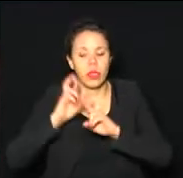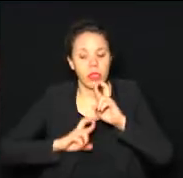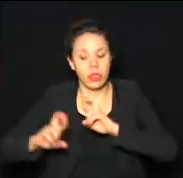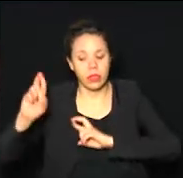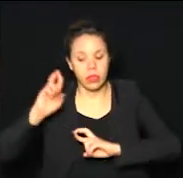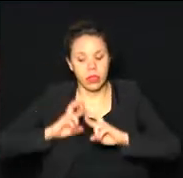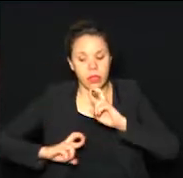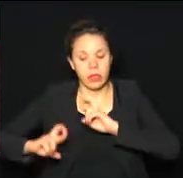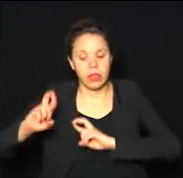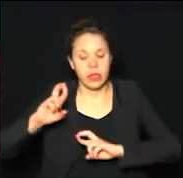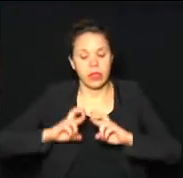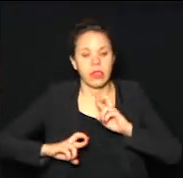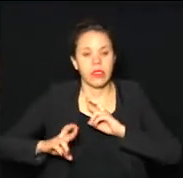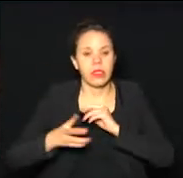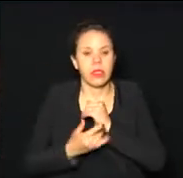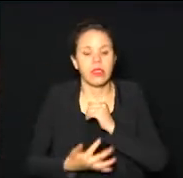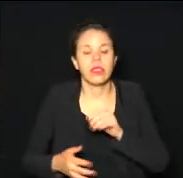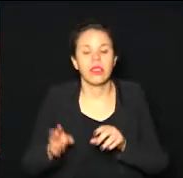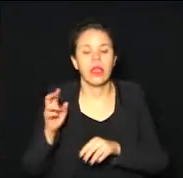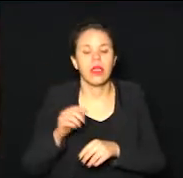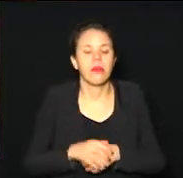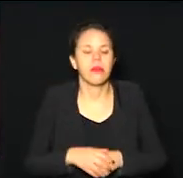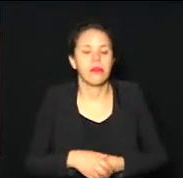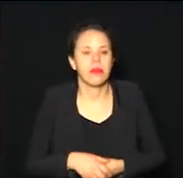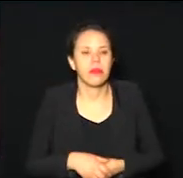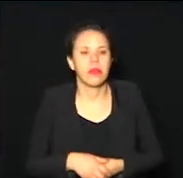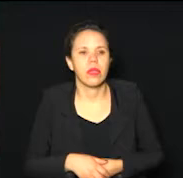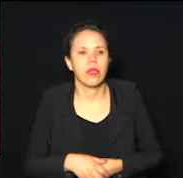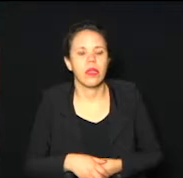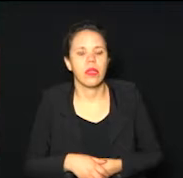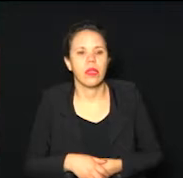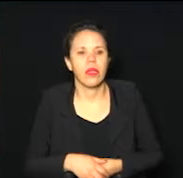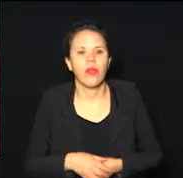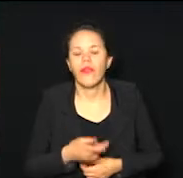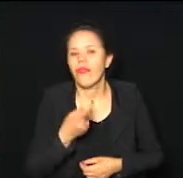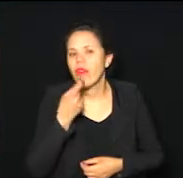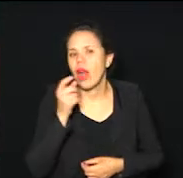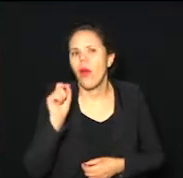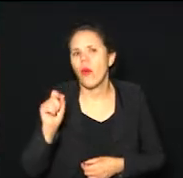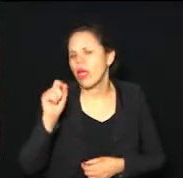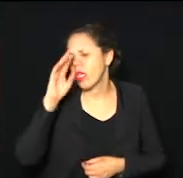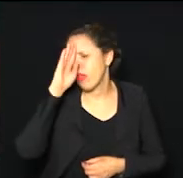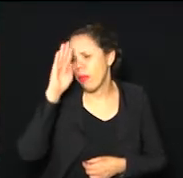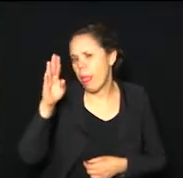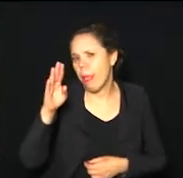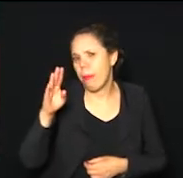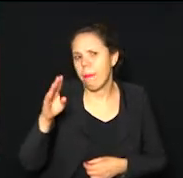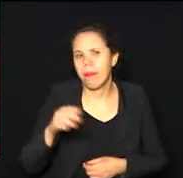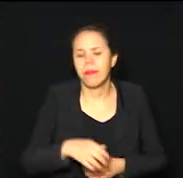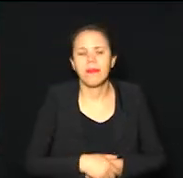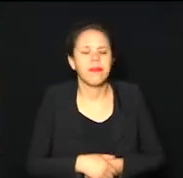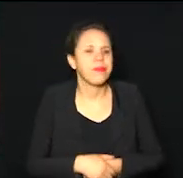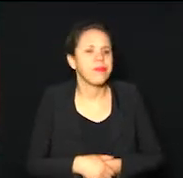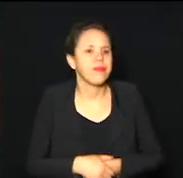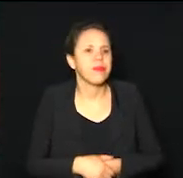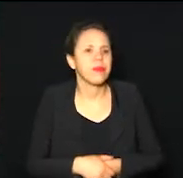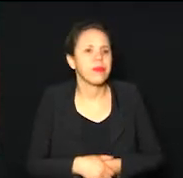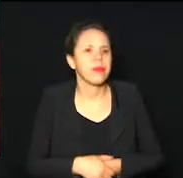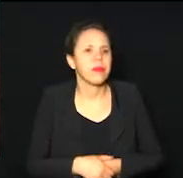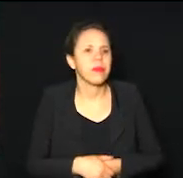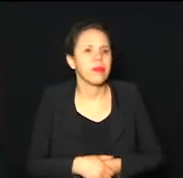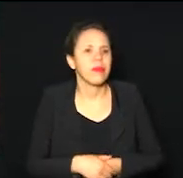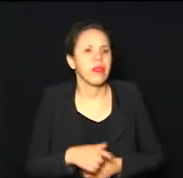eu acho que é importante nós colocarmos que um ponto fundamental para que, principalmente, para que